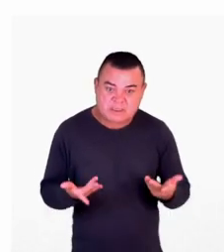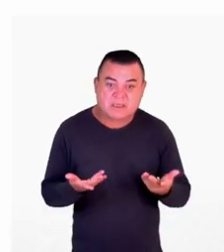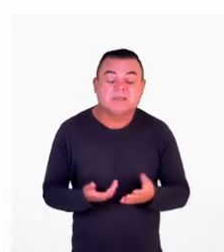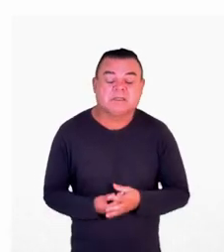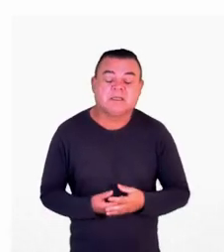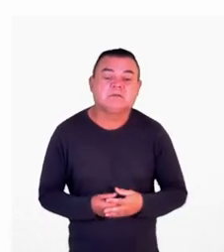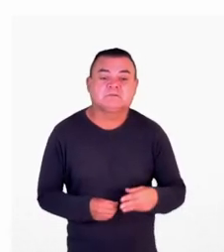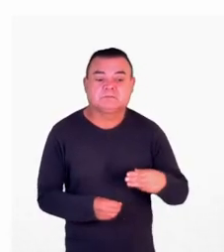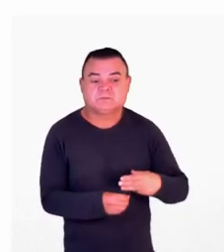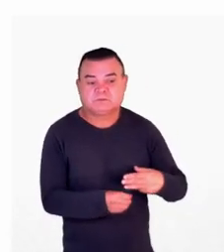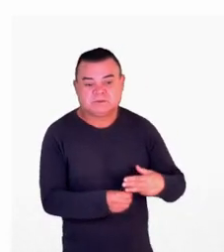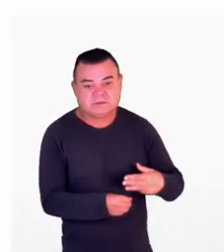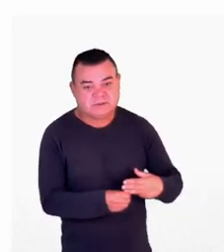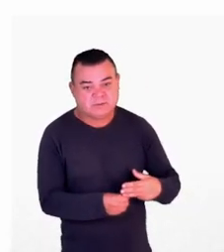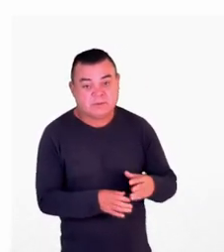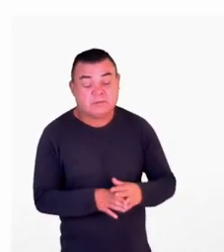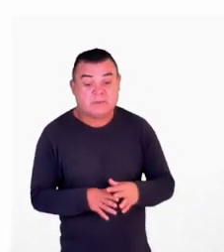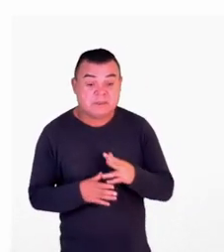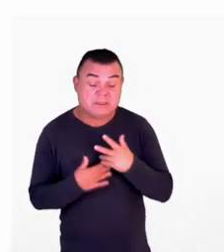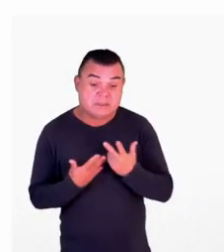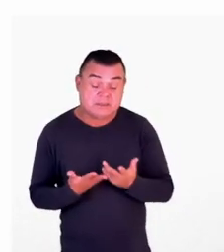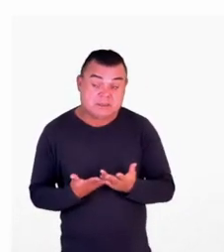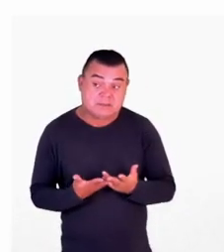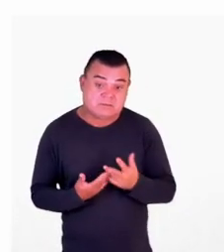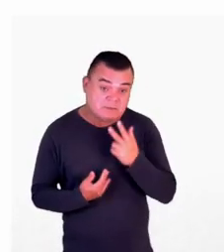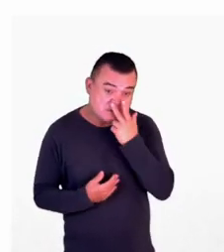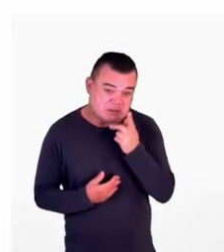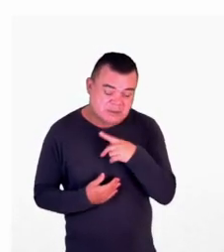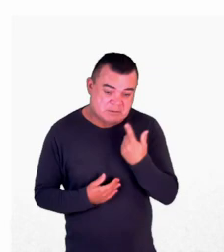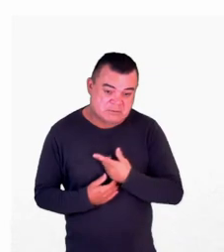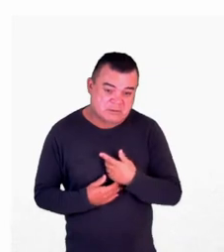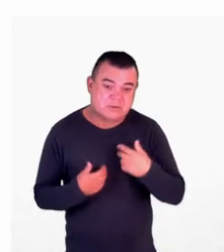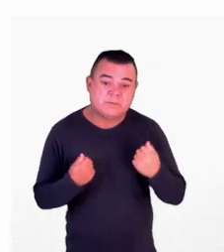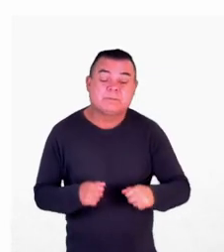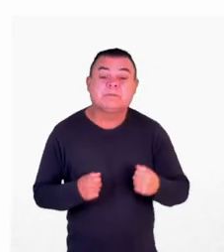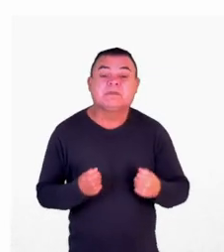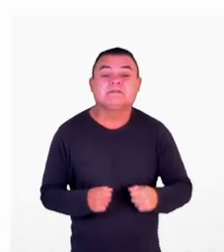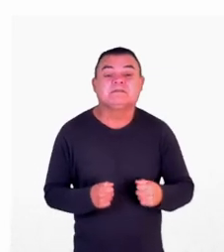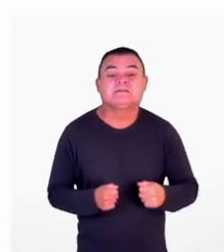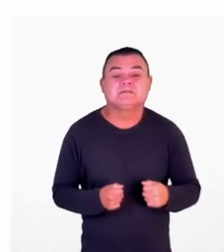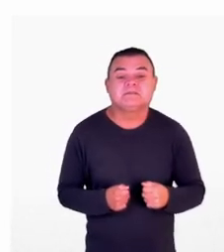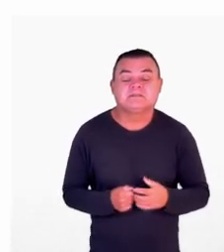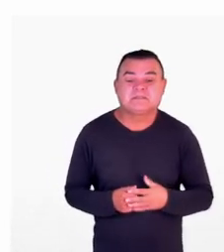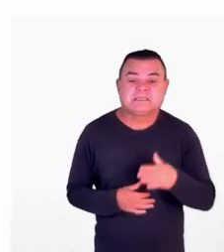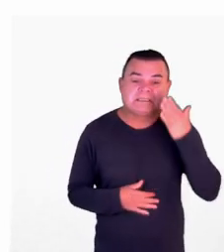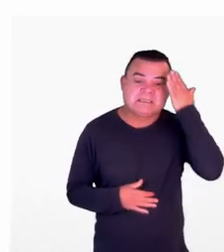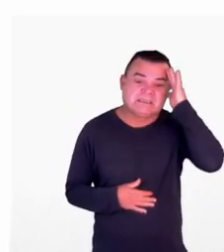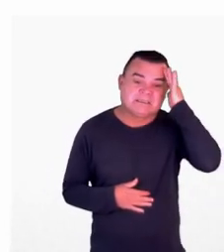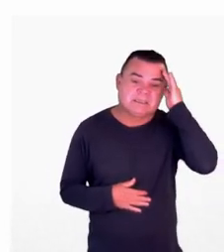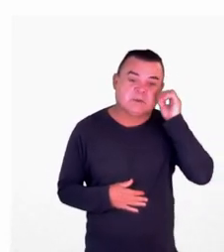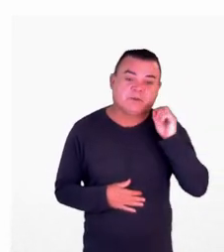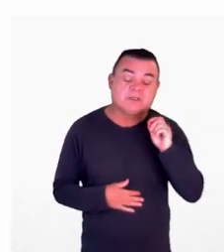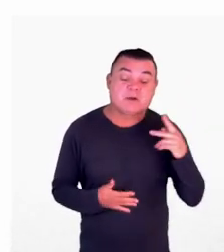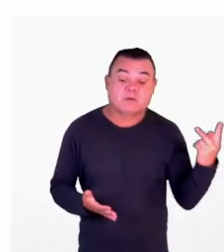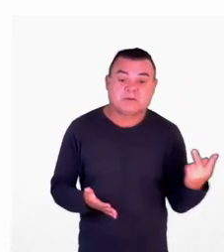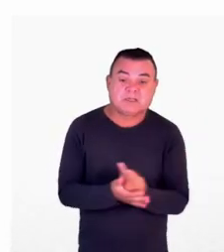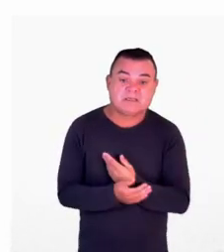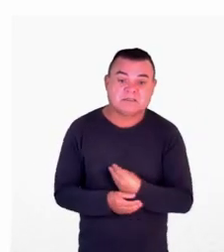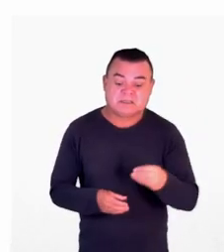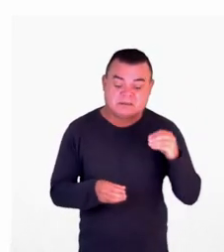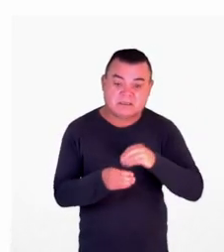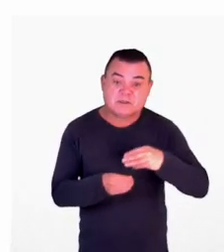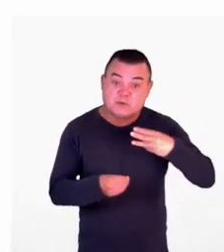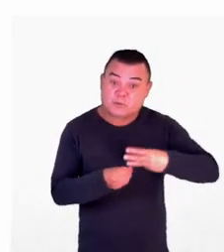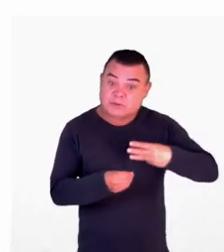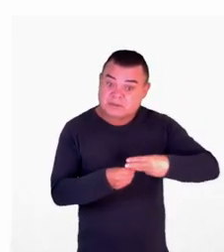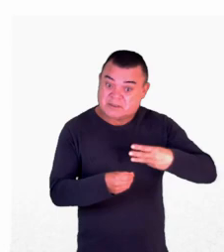Municípios mas eu acho que a gente precisa eh entender o que acontece nos municípios para entender